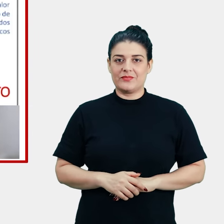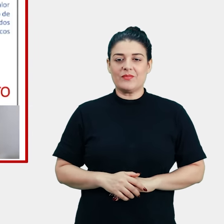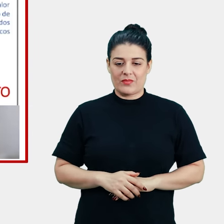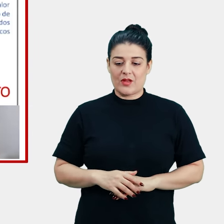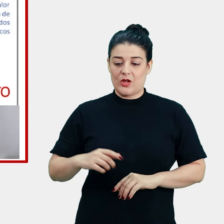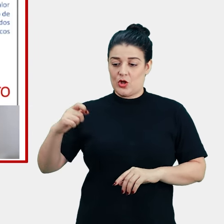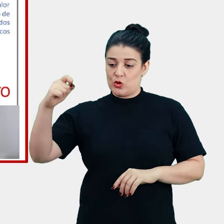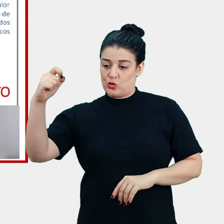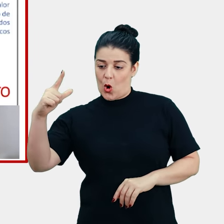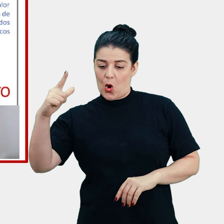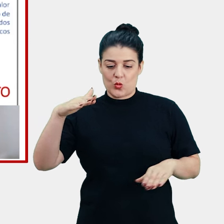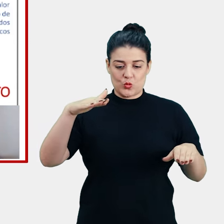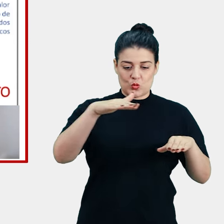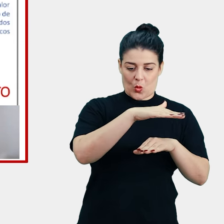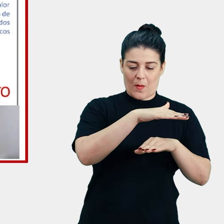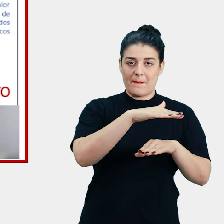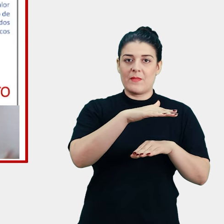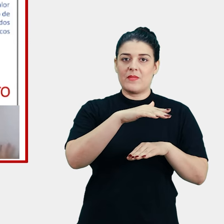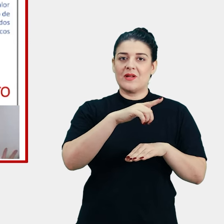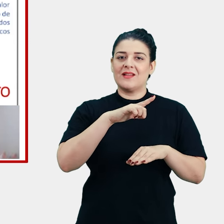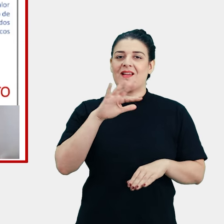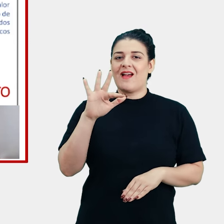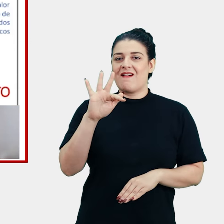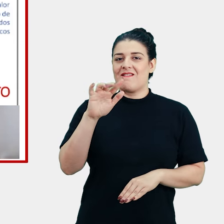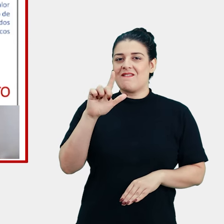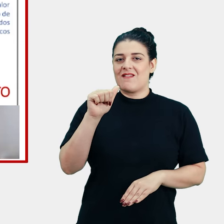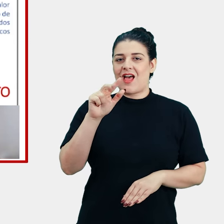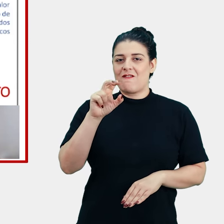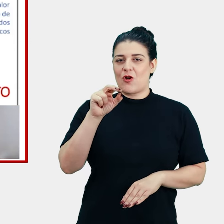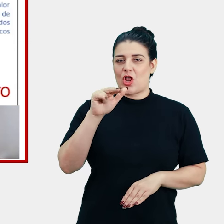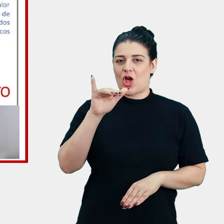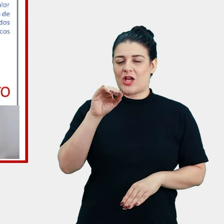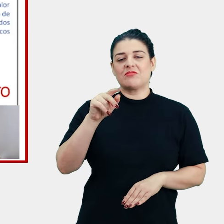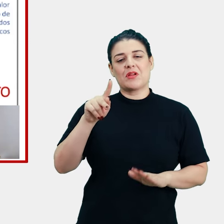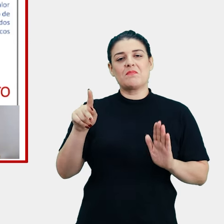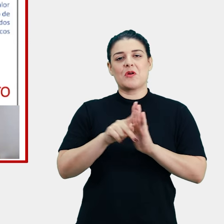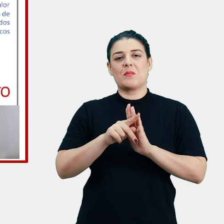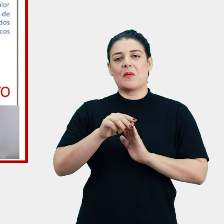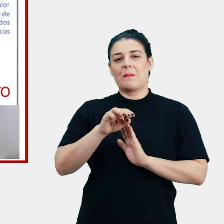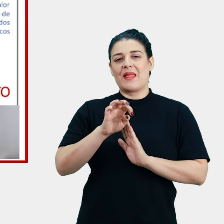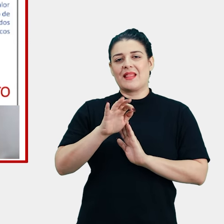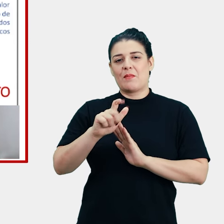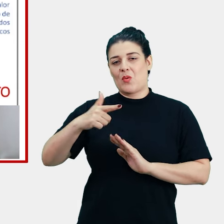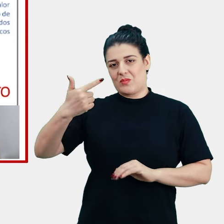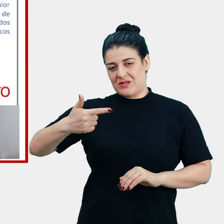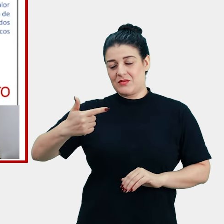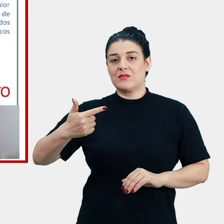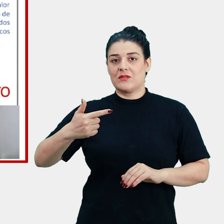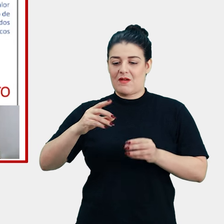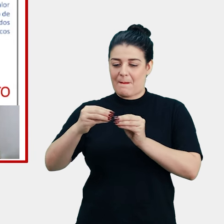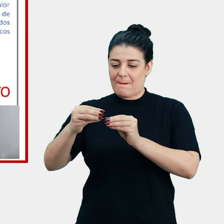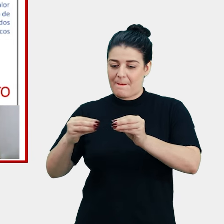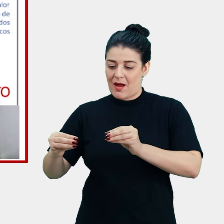de sol e nublado, eu tenho flavonoides com perfil, que é uma classe de metabólito secundário, que vão se fragmentar de